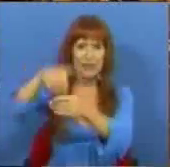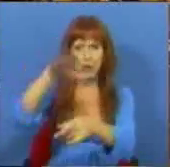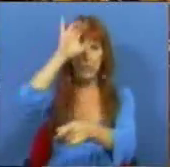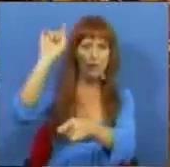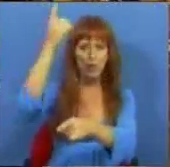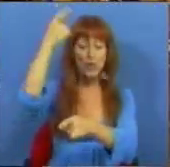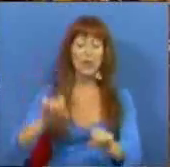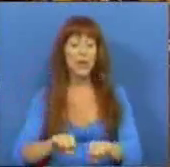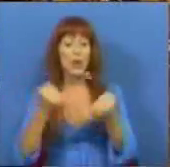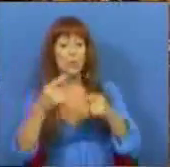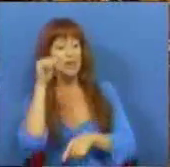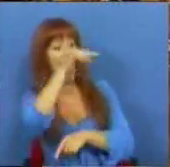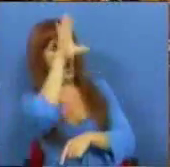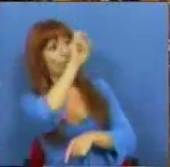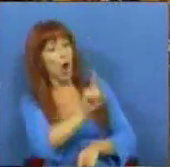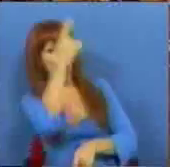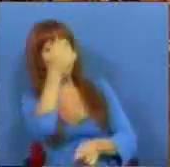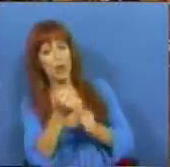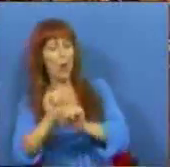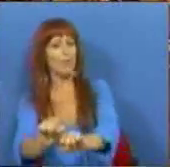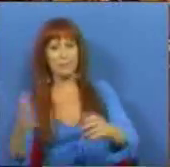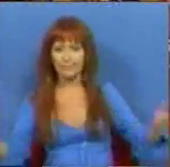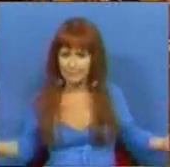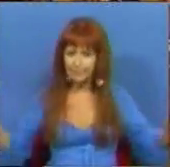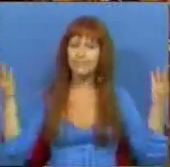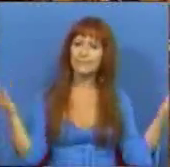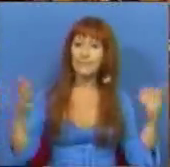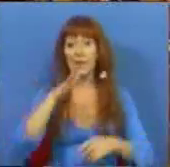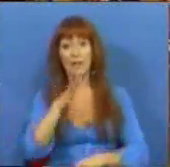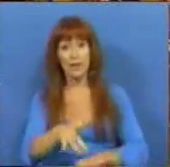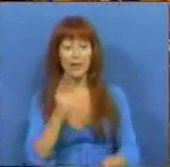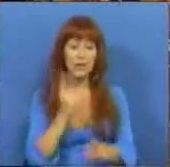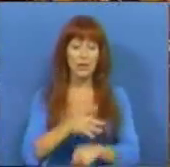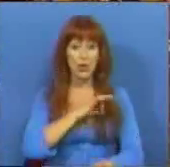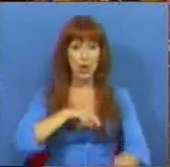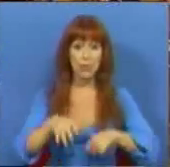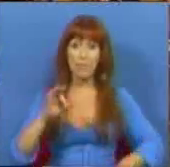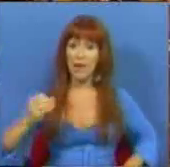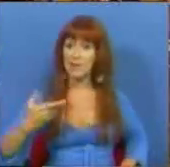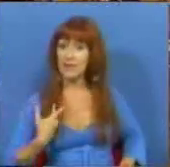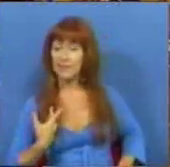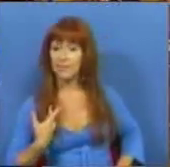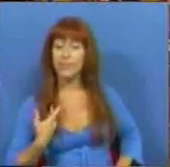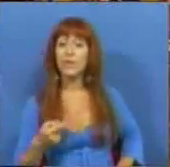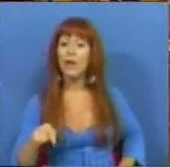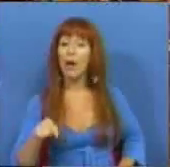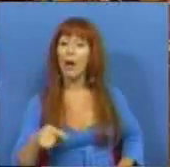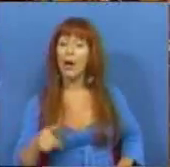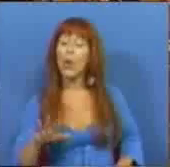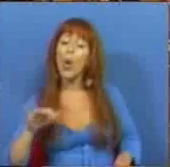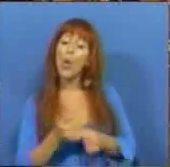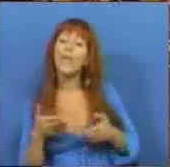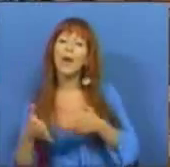governo e do partido que está no governo não estar na oposição. Dizia o senhor deputado do PSD, será que havia